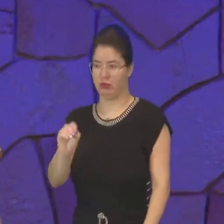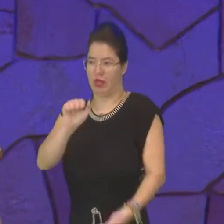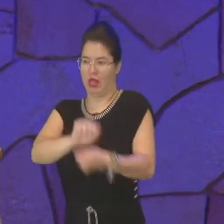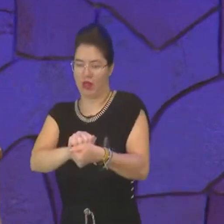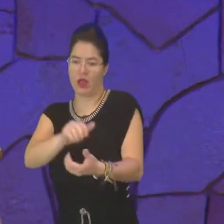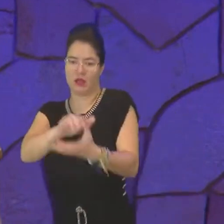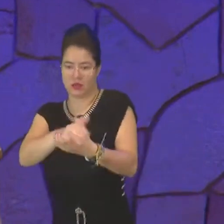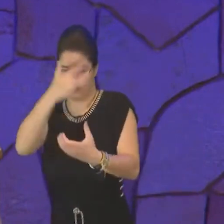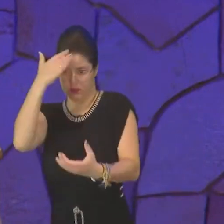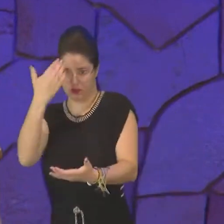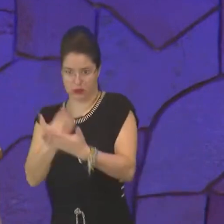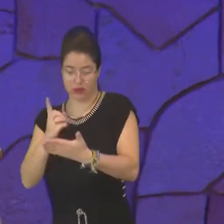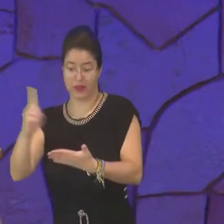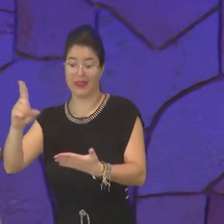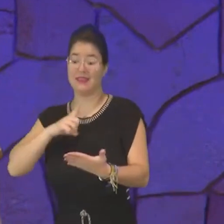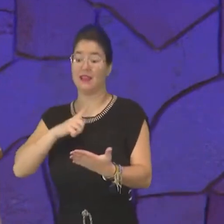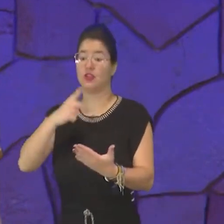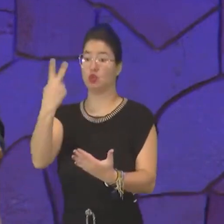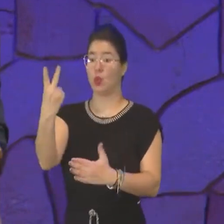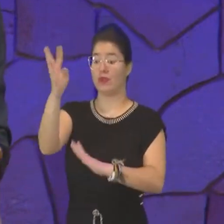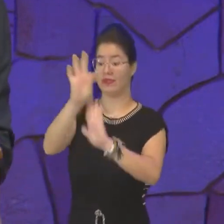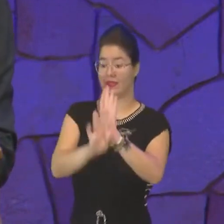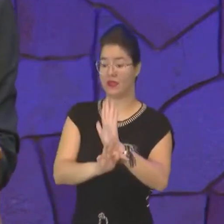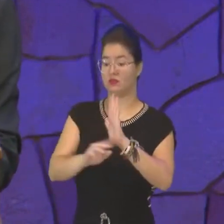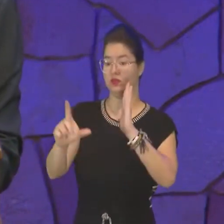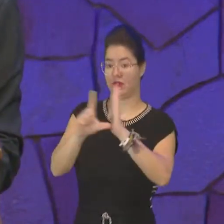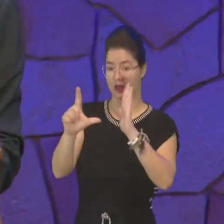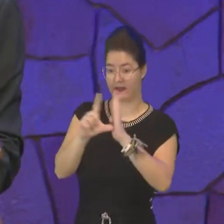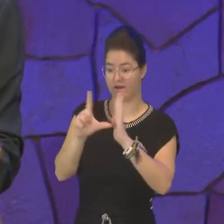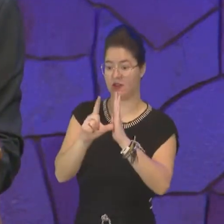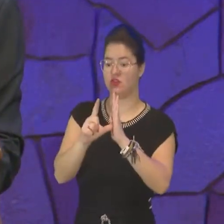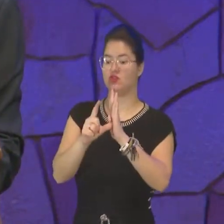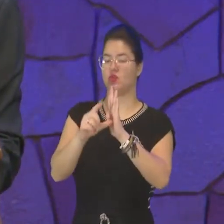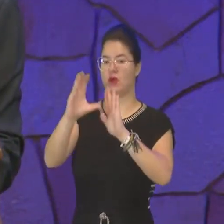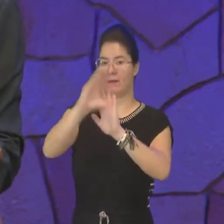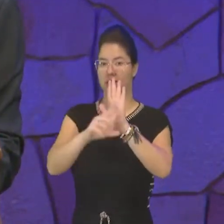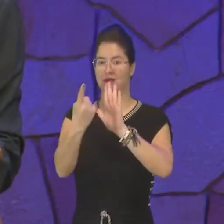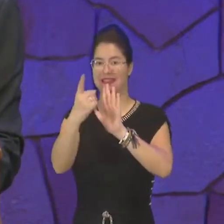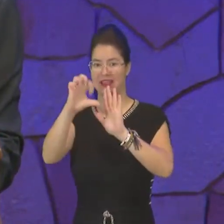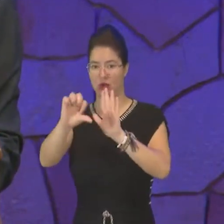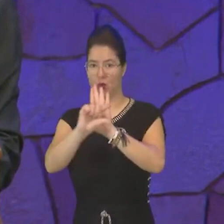dois textos, Levíticos 19, 19,